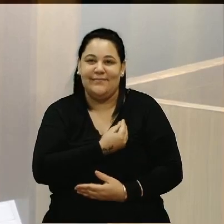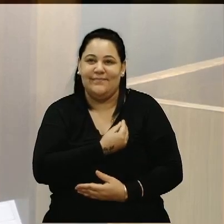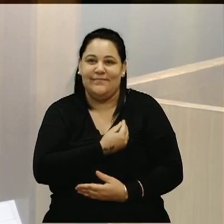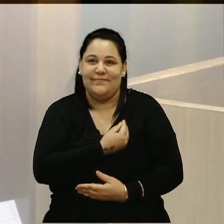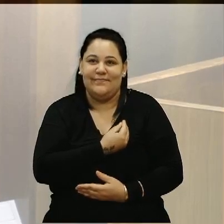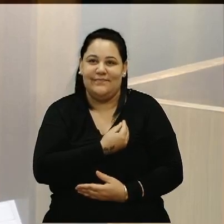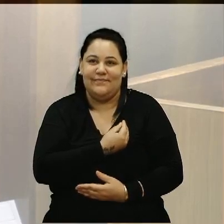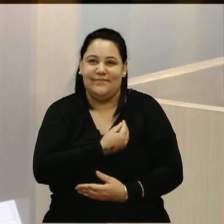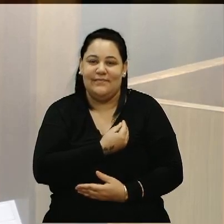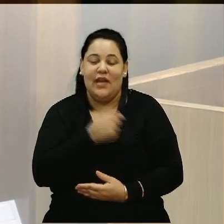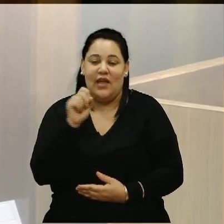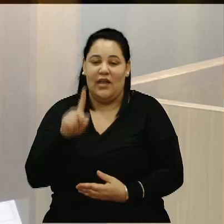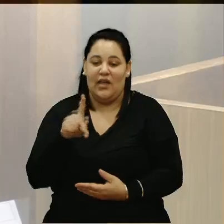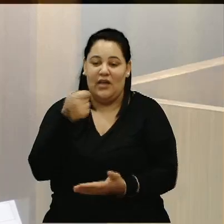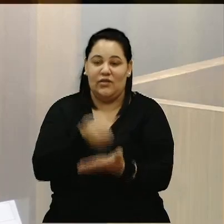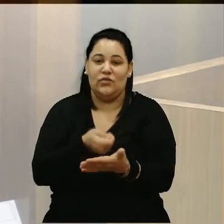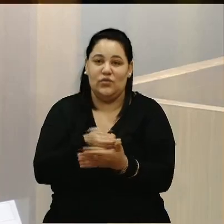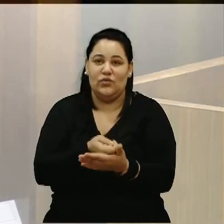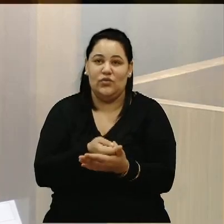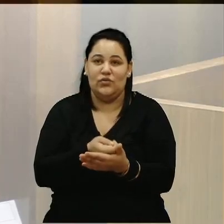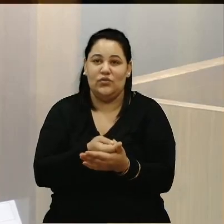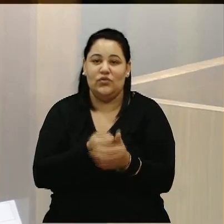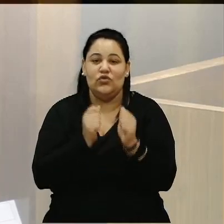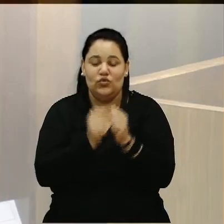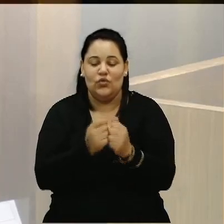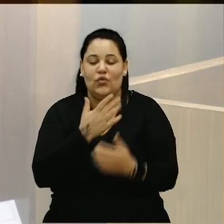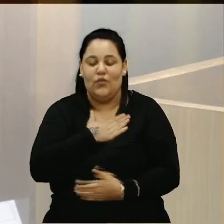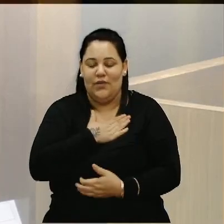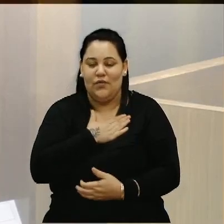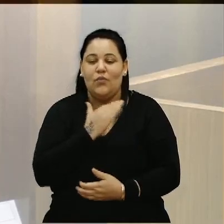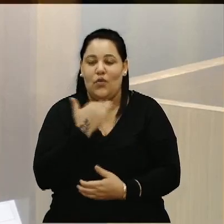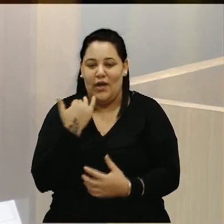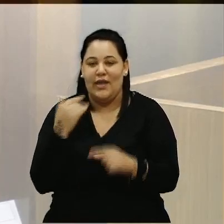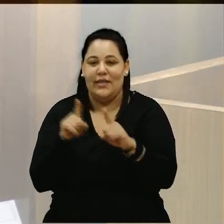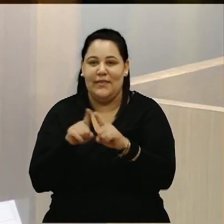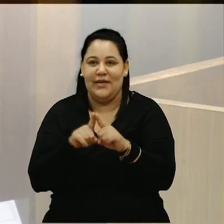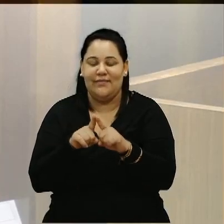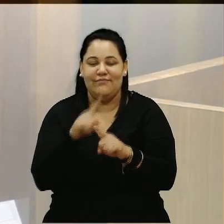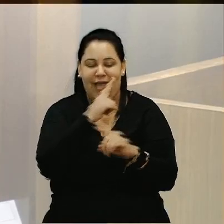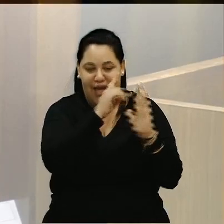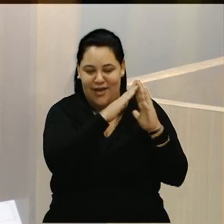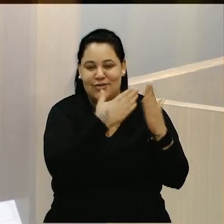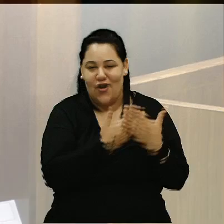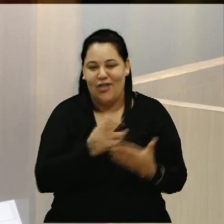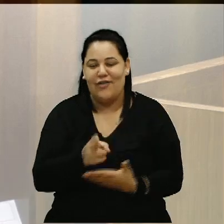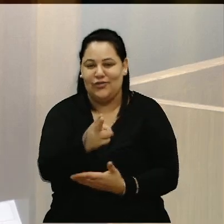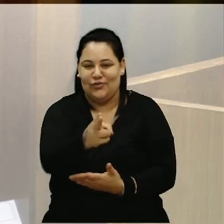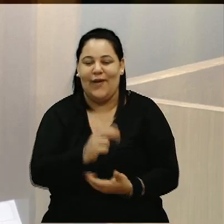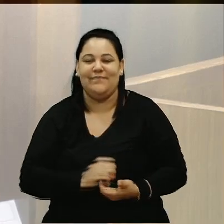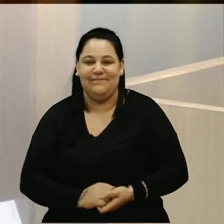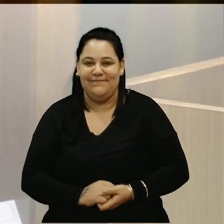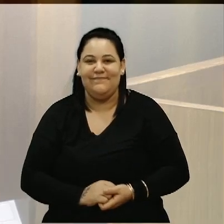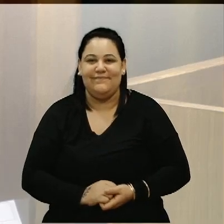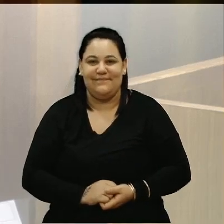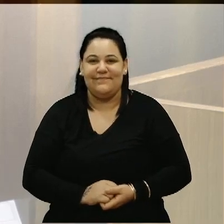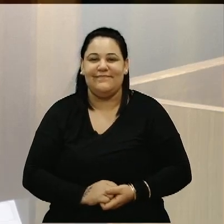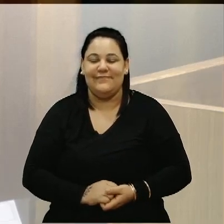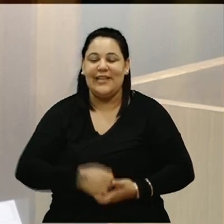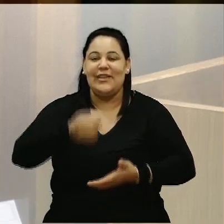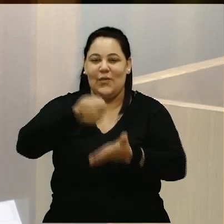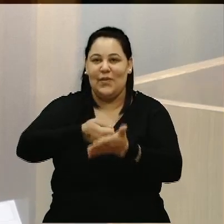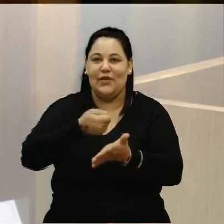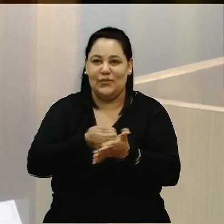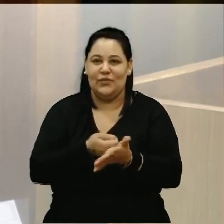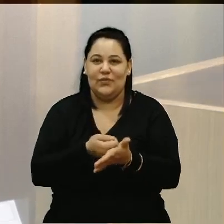e quem lutou junto comigo também não estiver mais aqui, ela estará lá. Então é uma luta, não